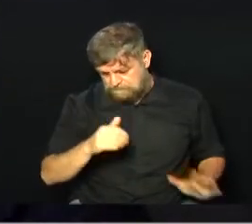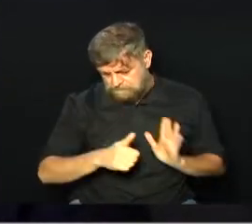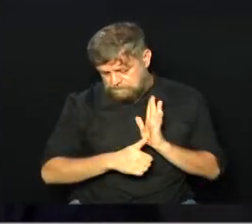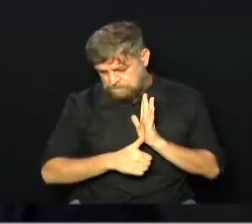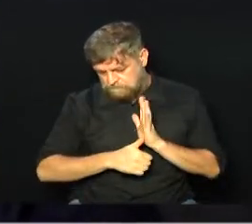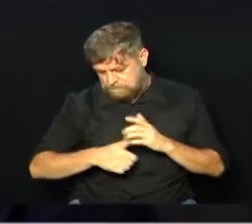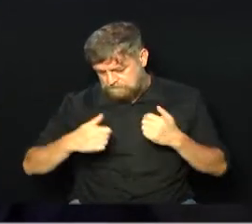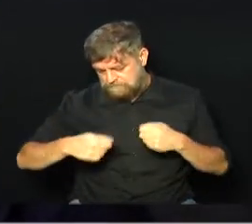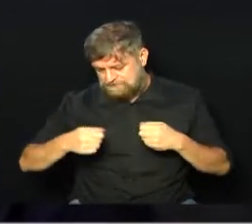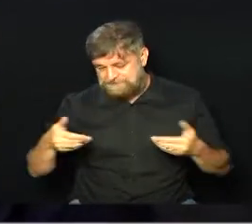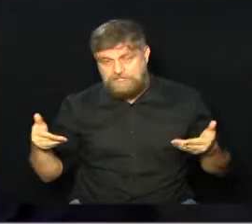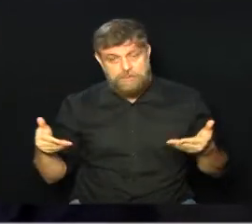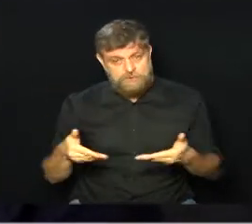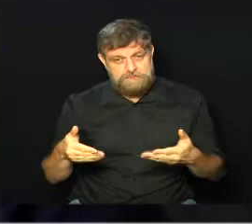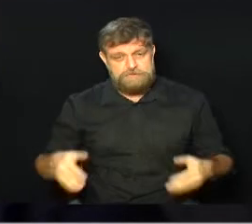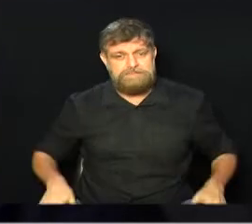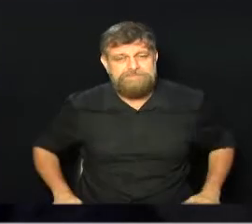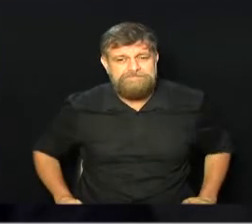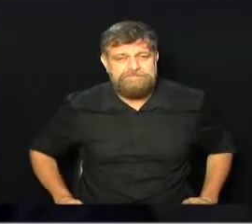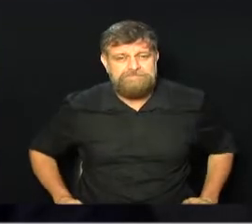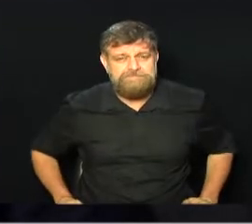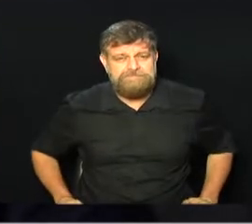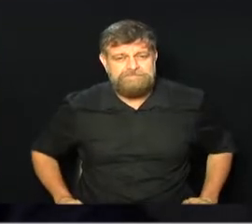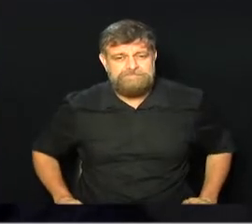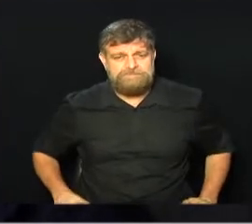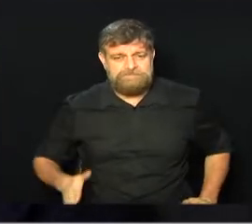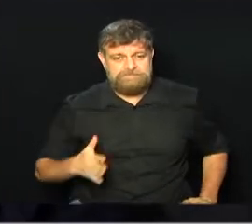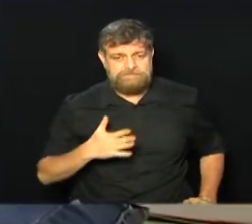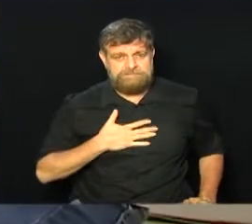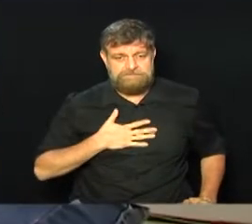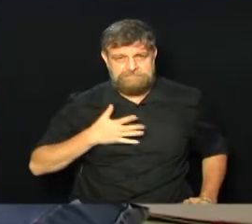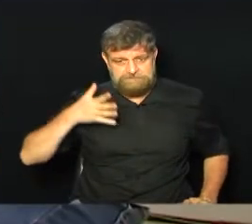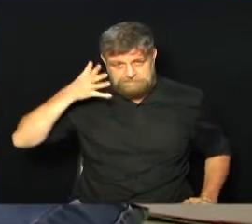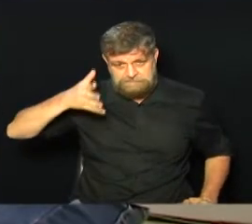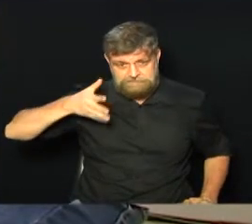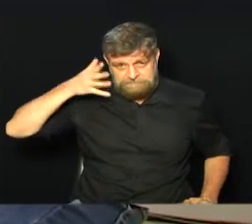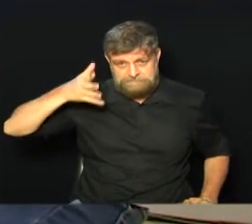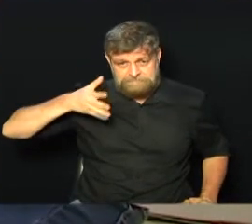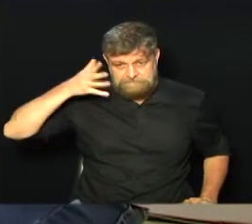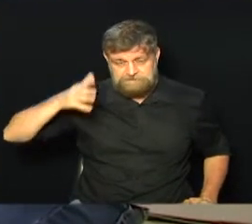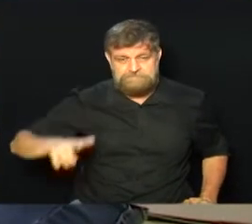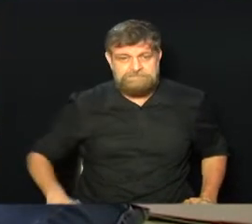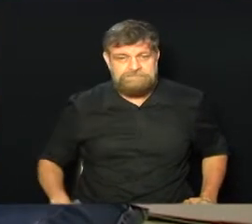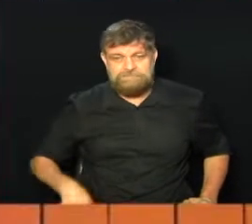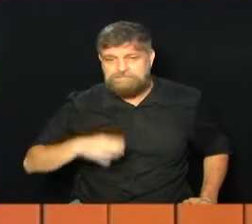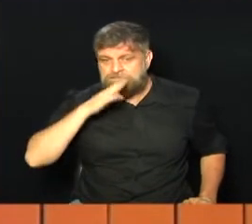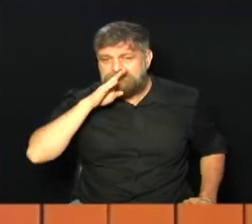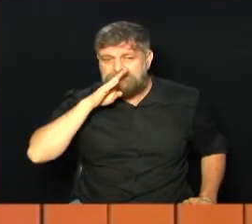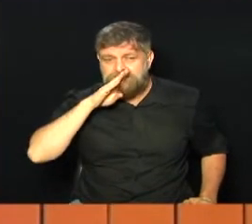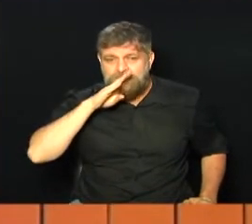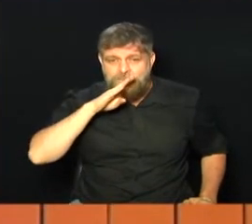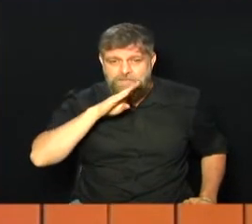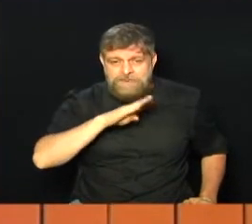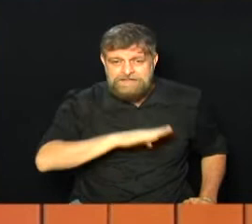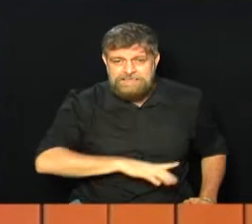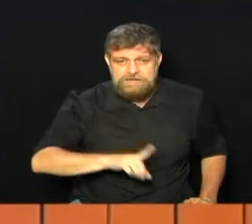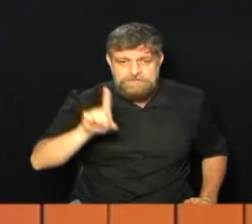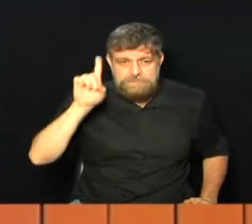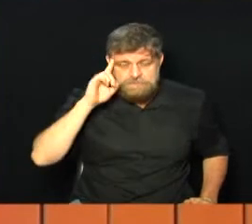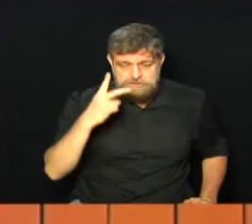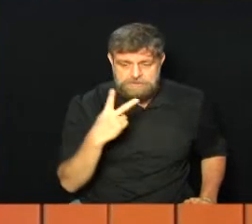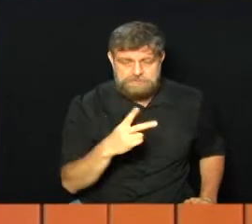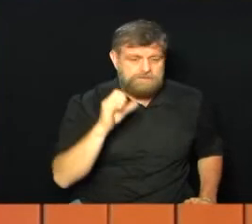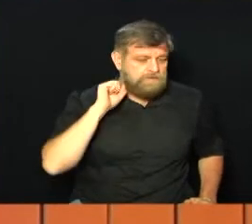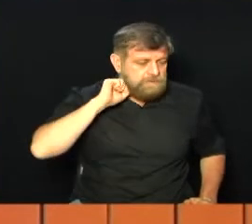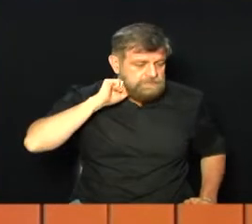precisam ter hoje. E, Eduardo, eu citei na minha abertura, conte sobre a tarde iluminada de 2 de